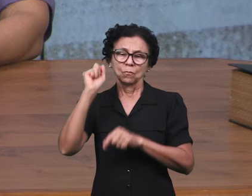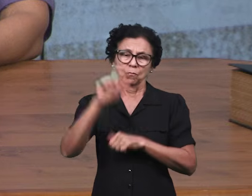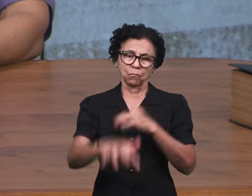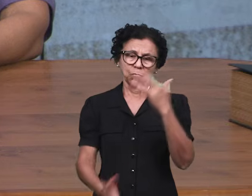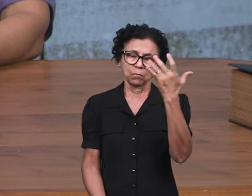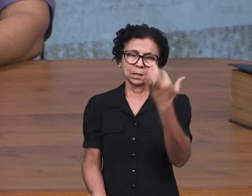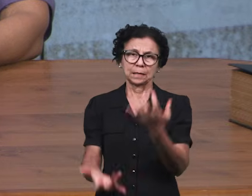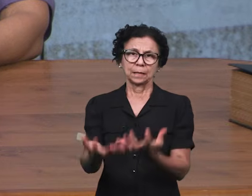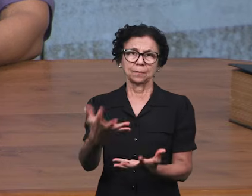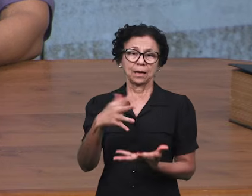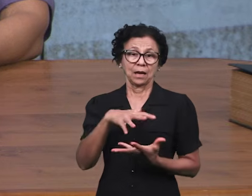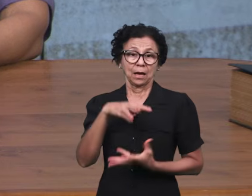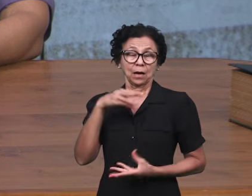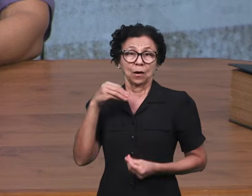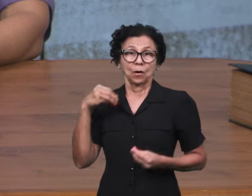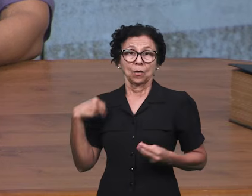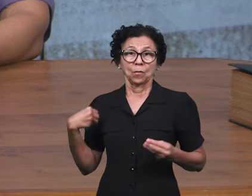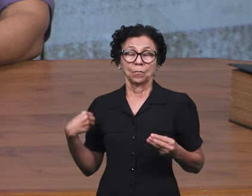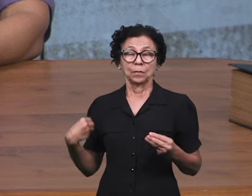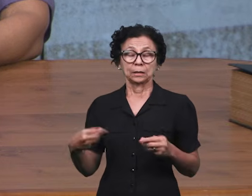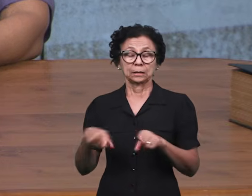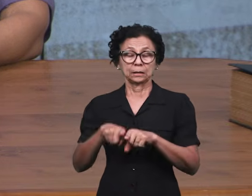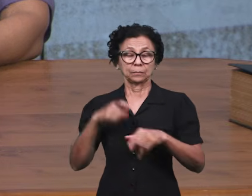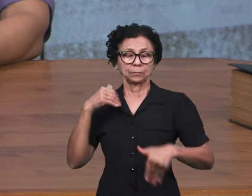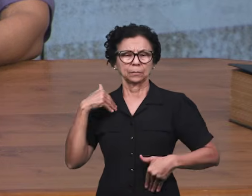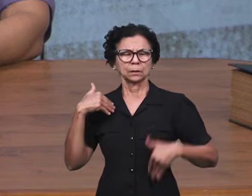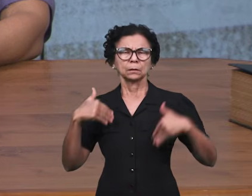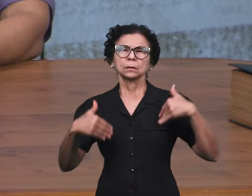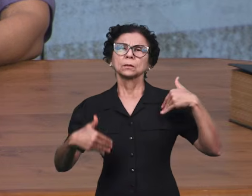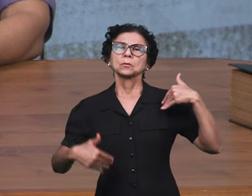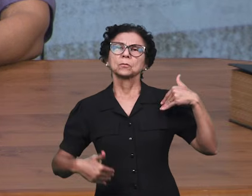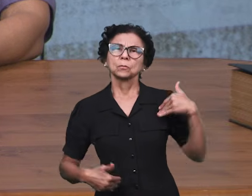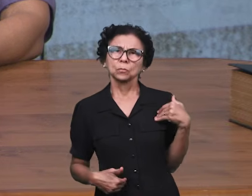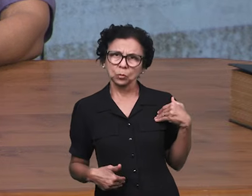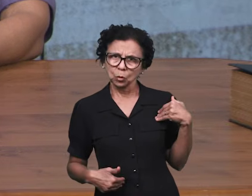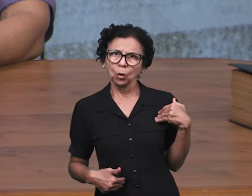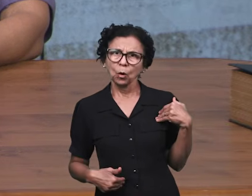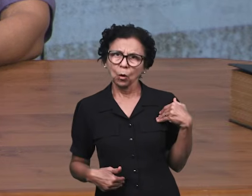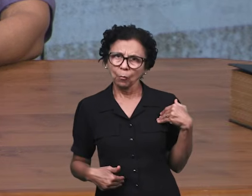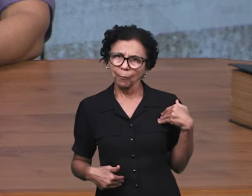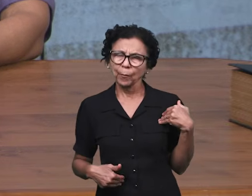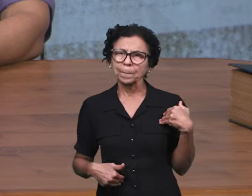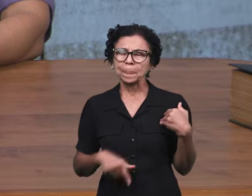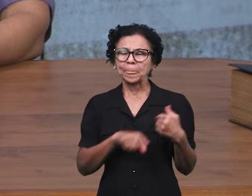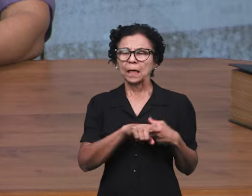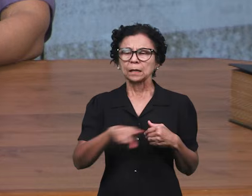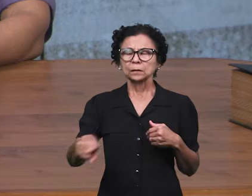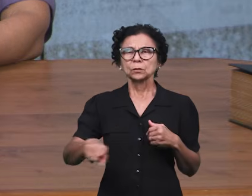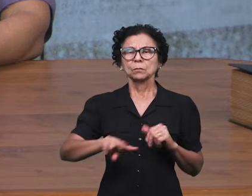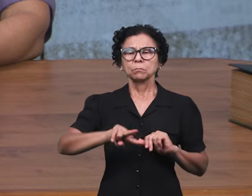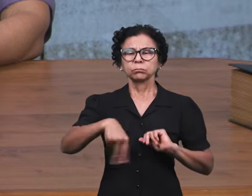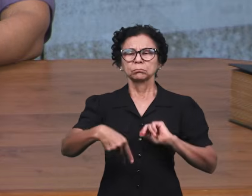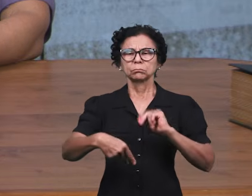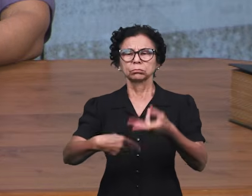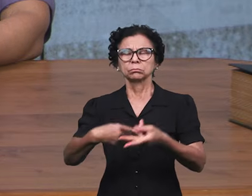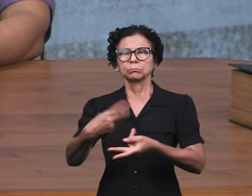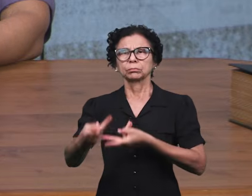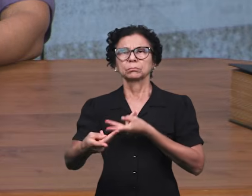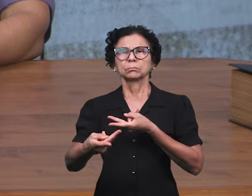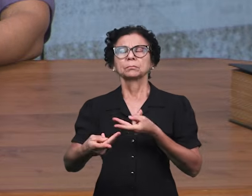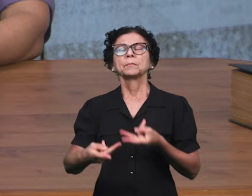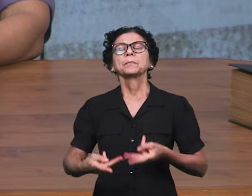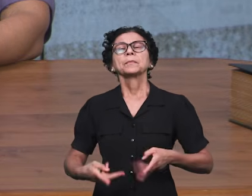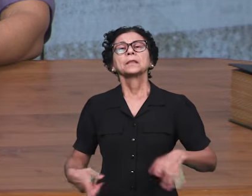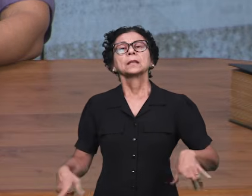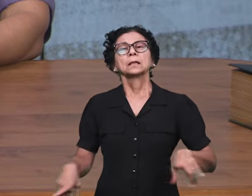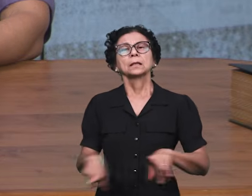corpo. E será como quando desmaia o porta-bandeira. E o resto das